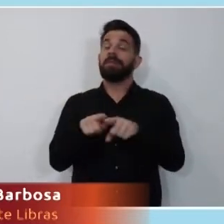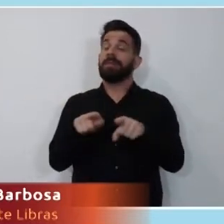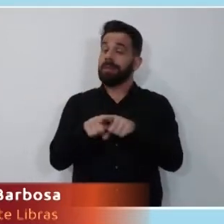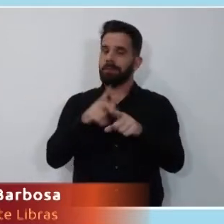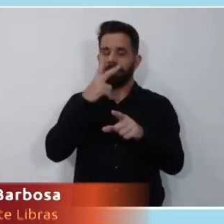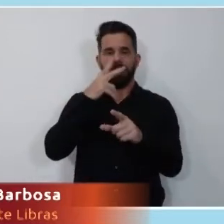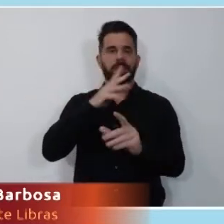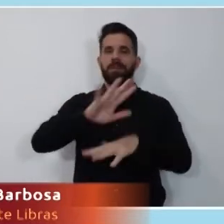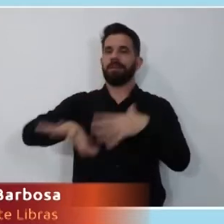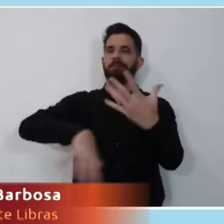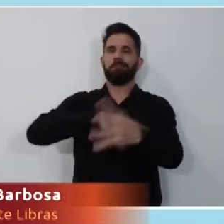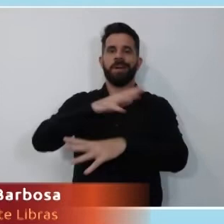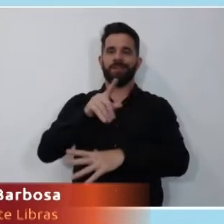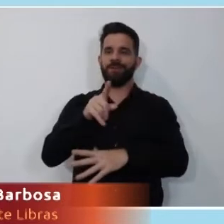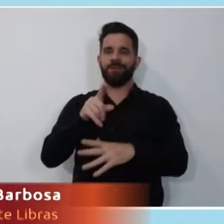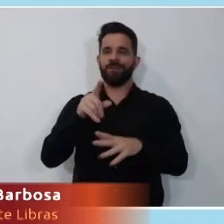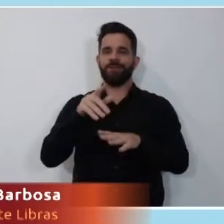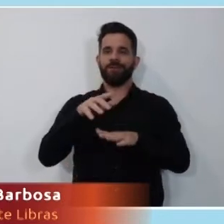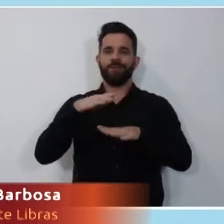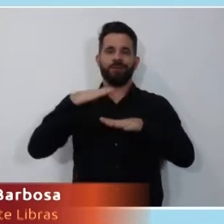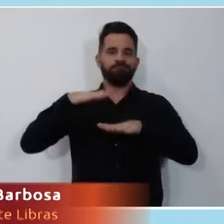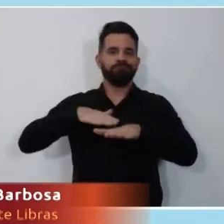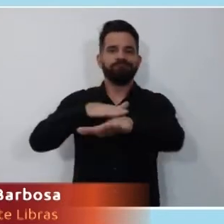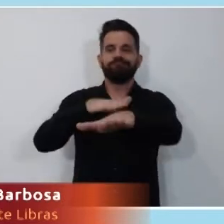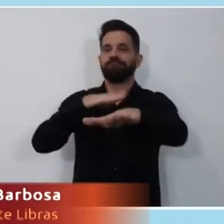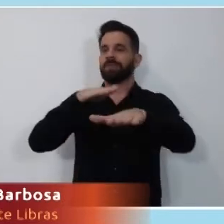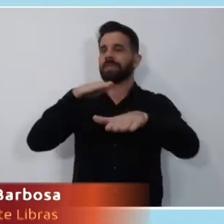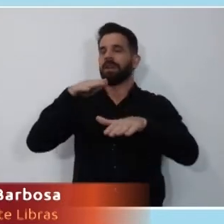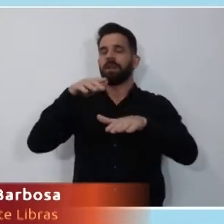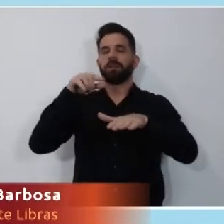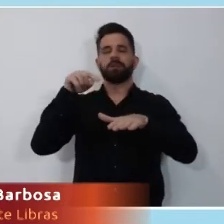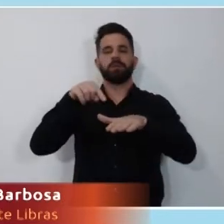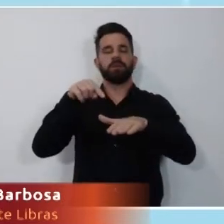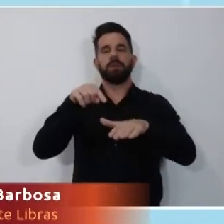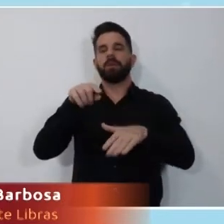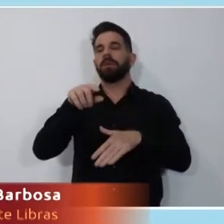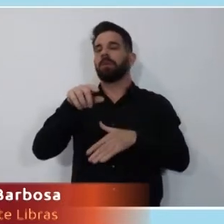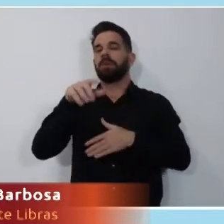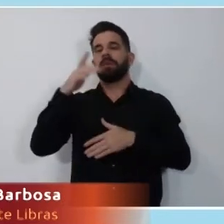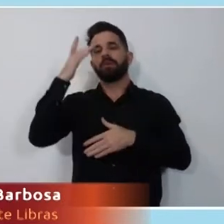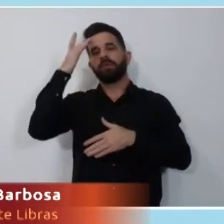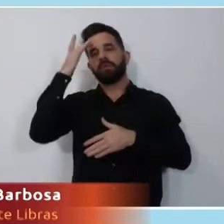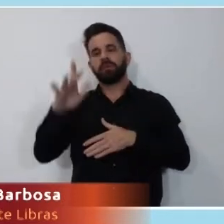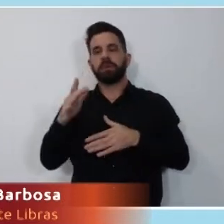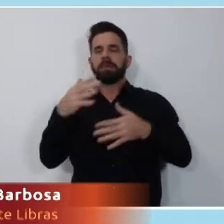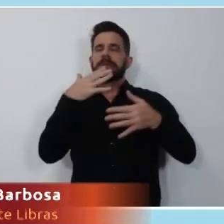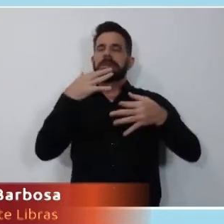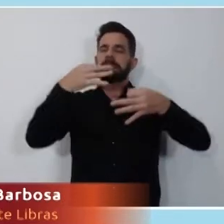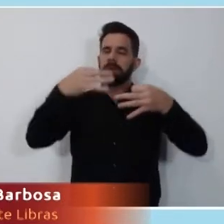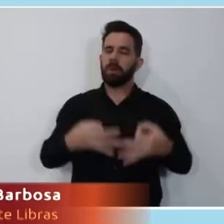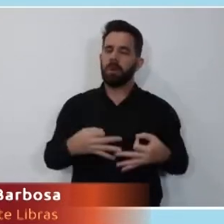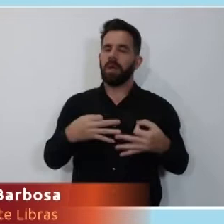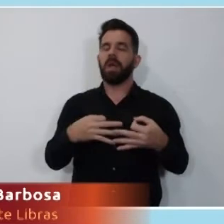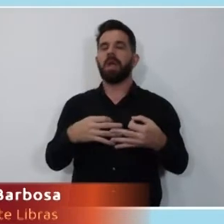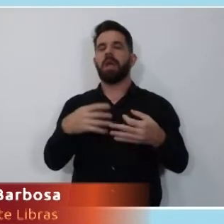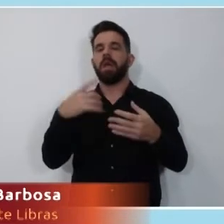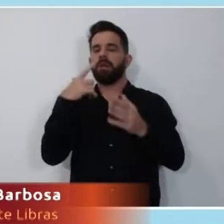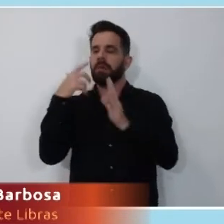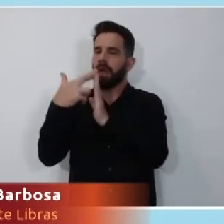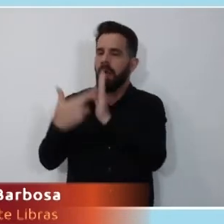estão sabendo fazer corretamente o uso tanto na direção, né? Então, nós temos, às vezes, pessoas que não